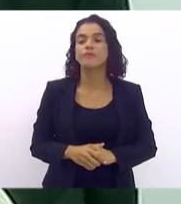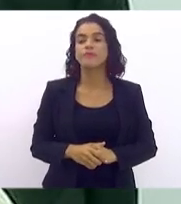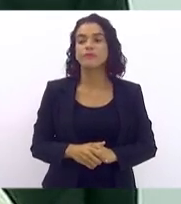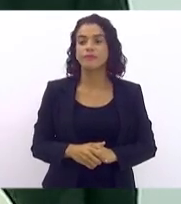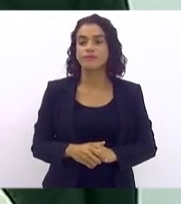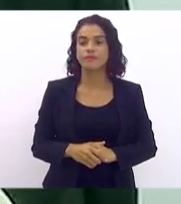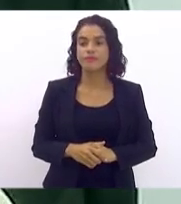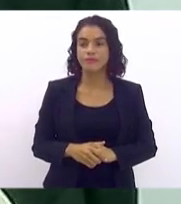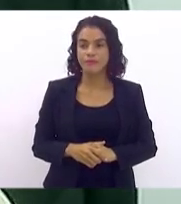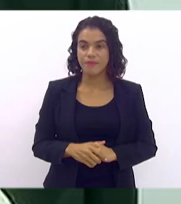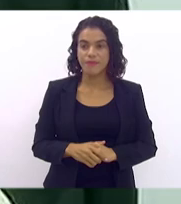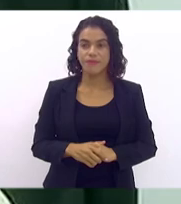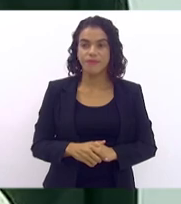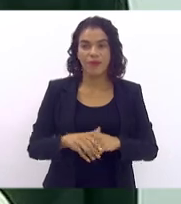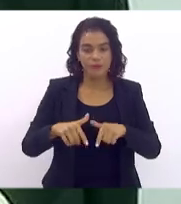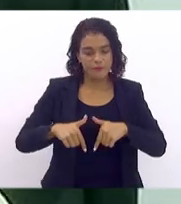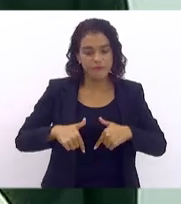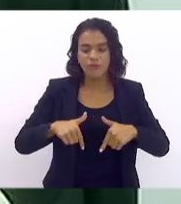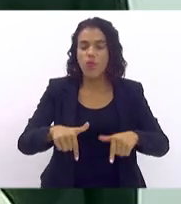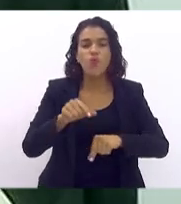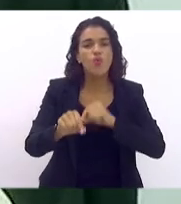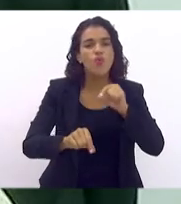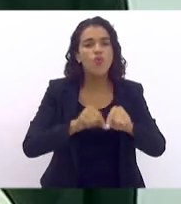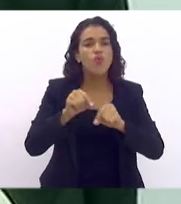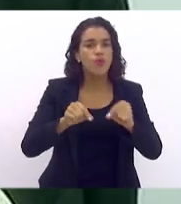E fazer diante disso?